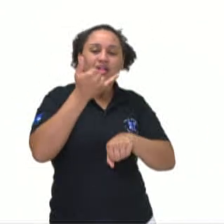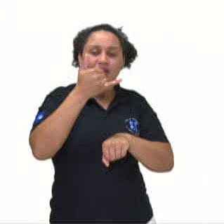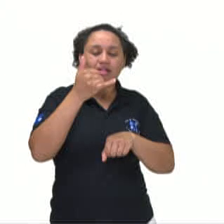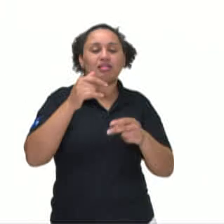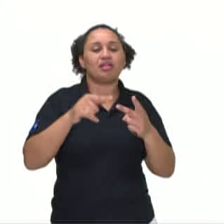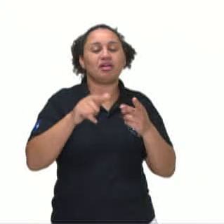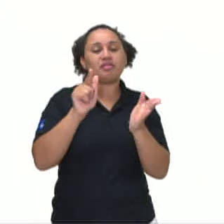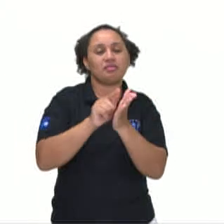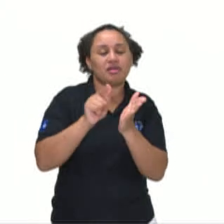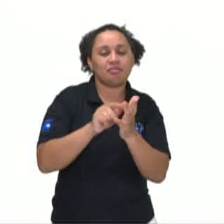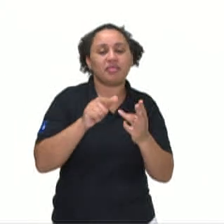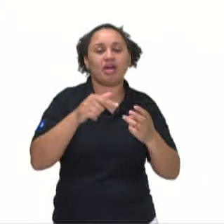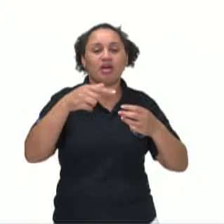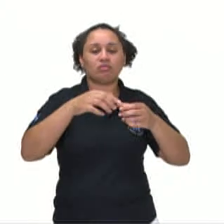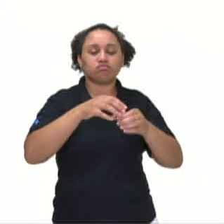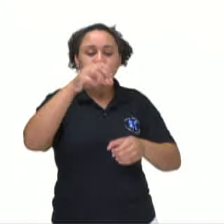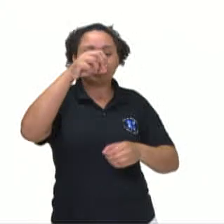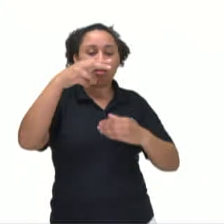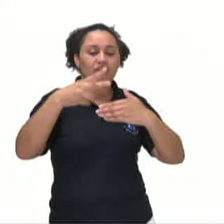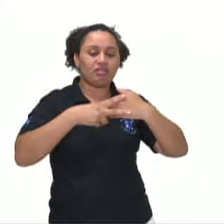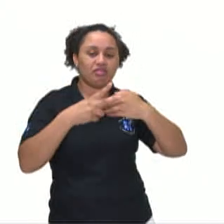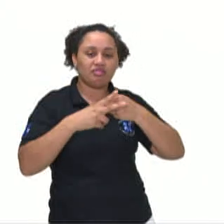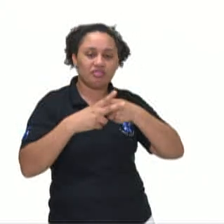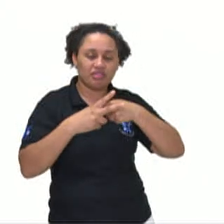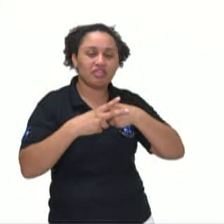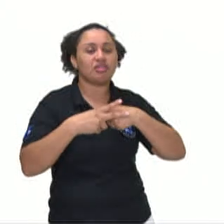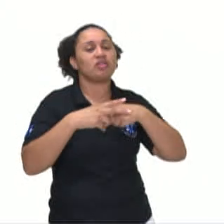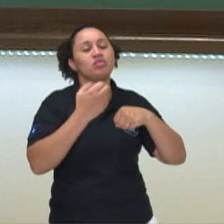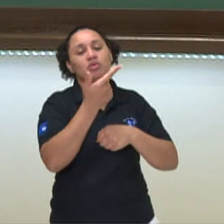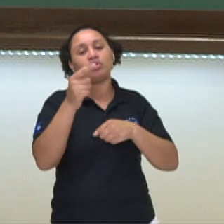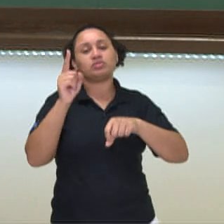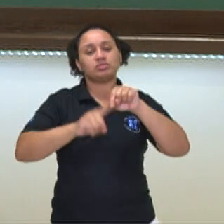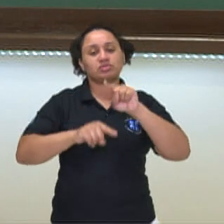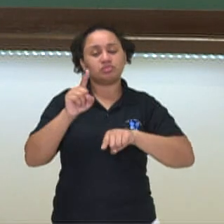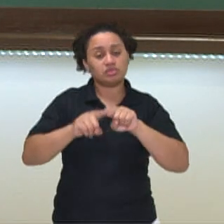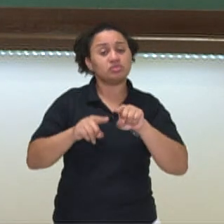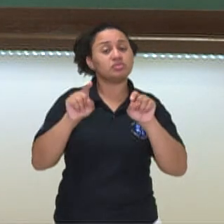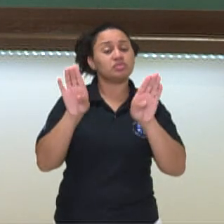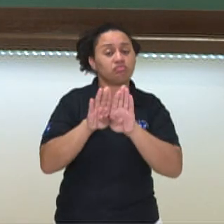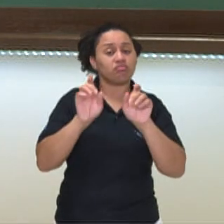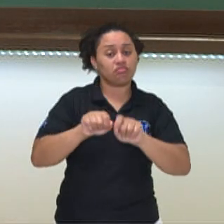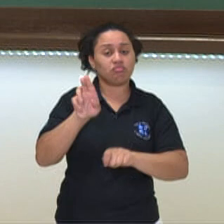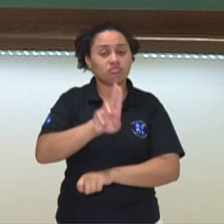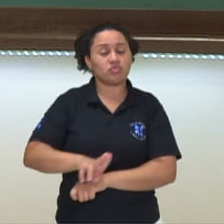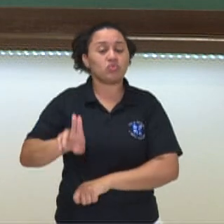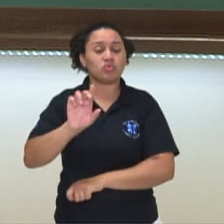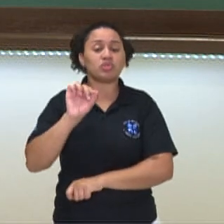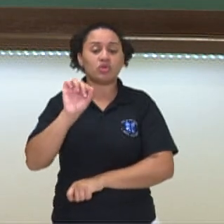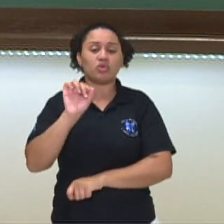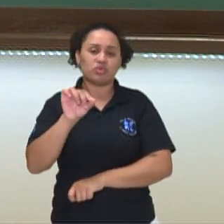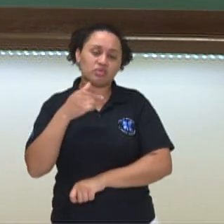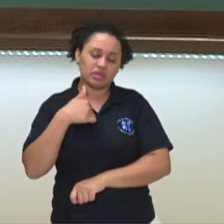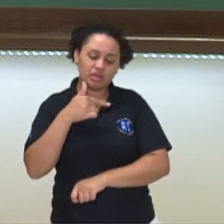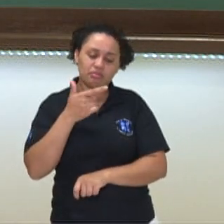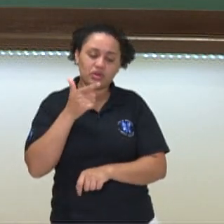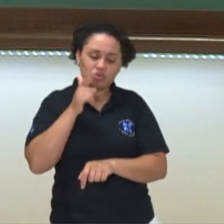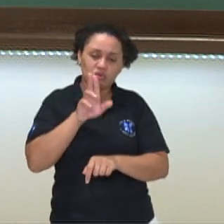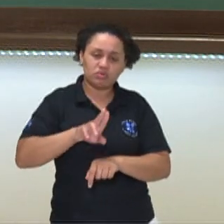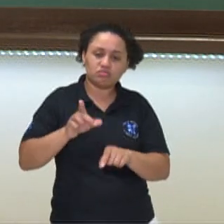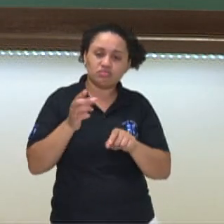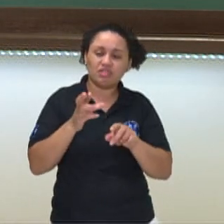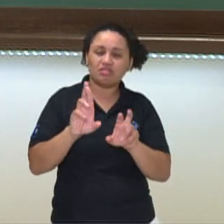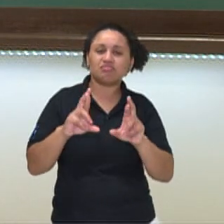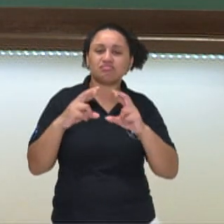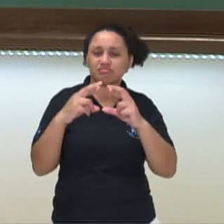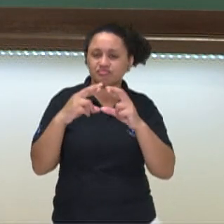papel, garrafas de vidro, plástico, entre outros produtos que podem ser utilizados para serem reciclados.